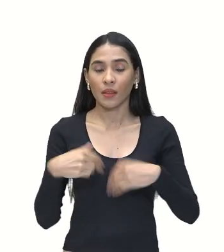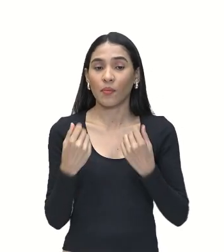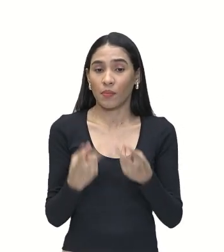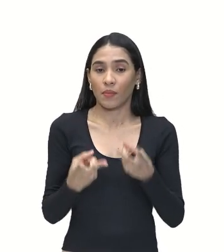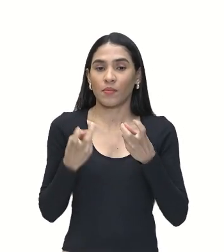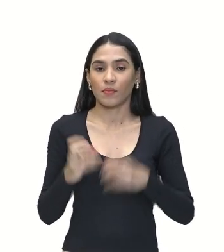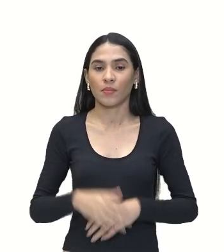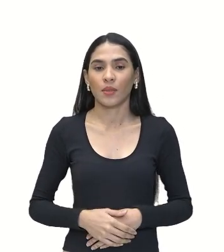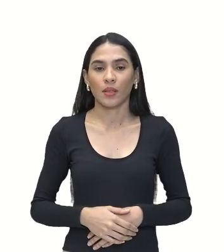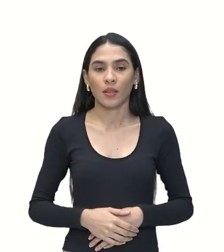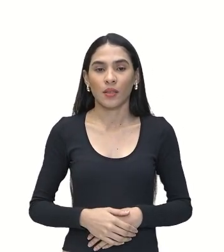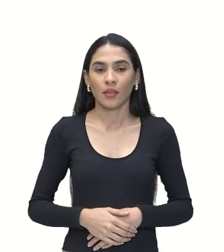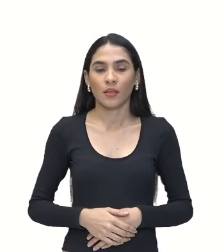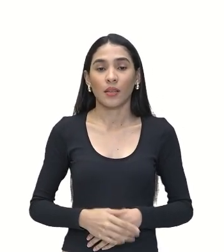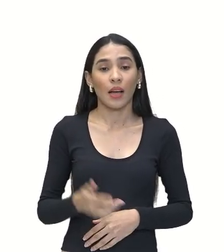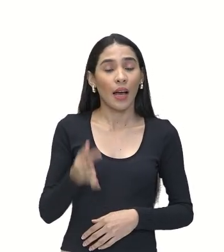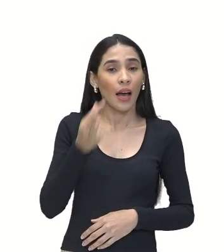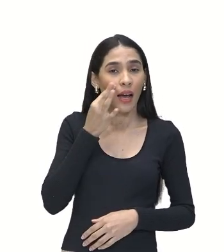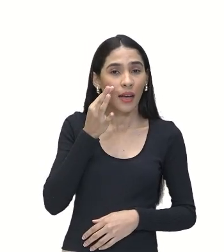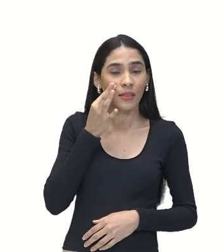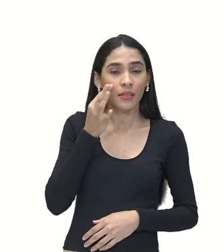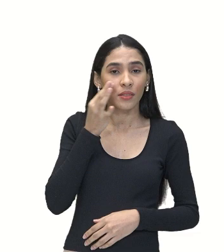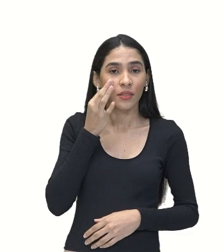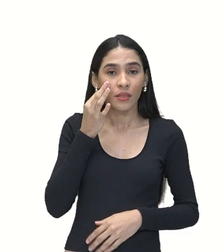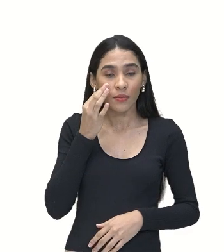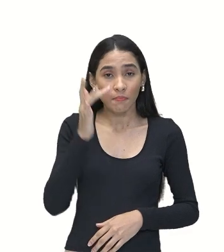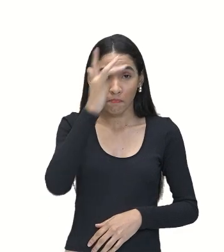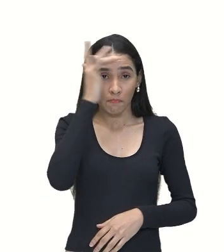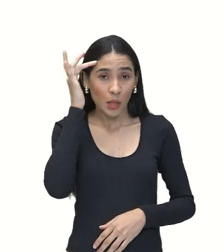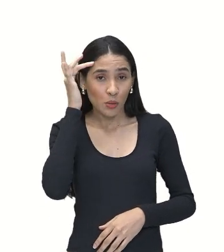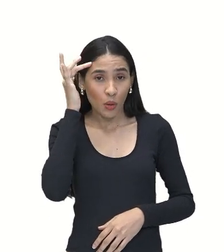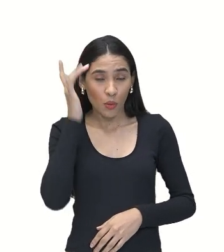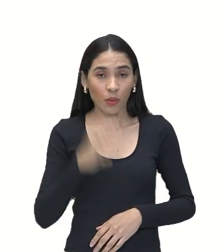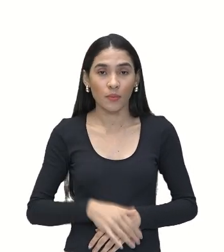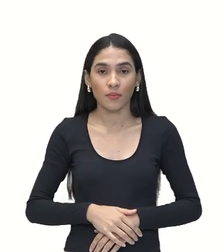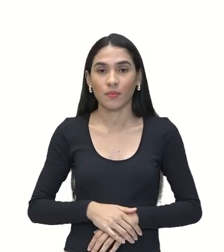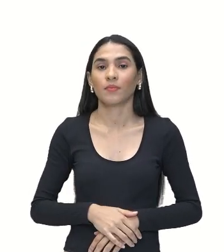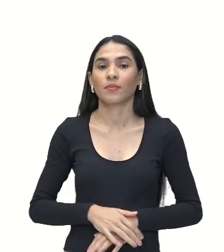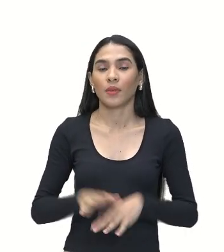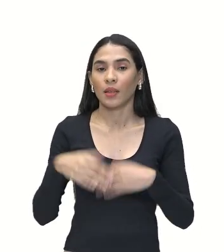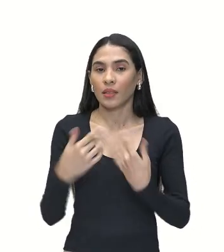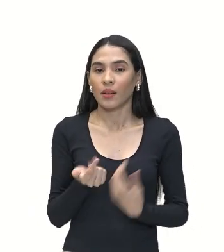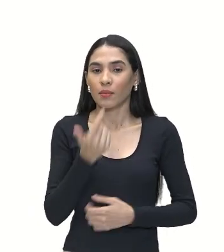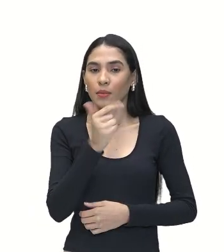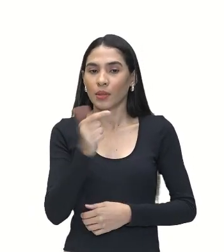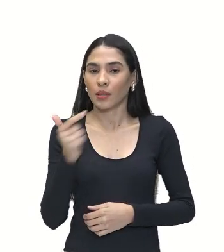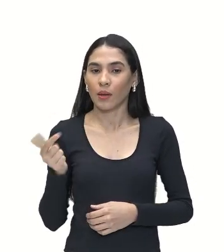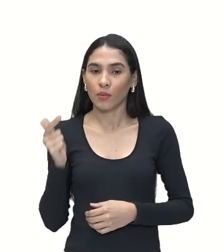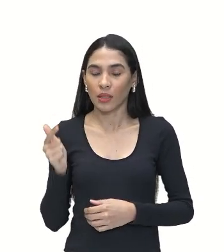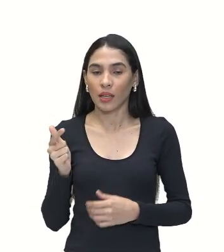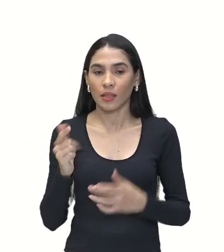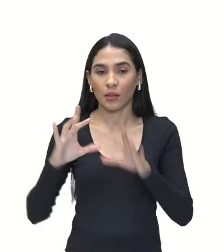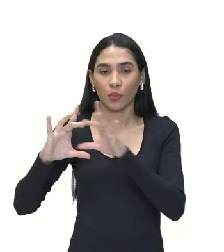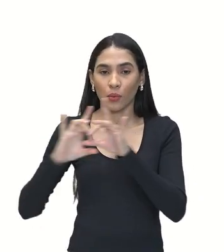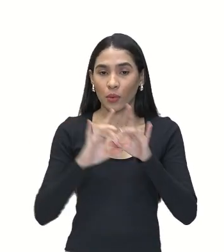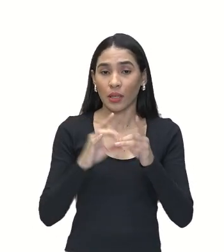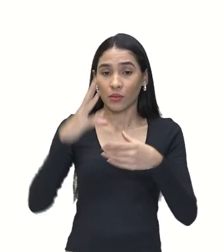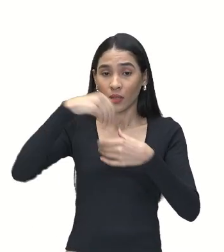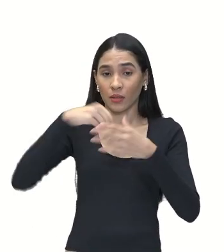percebam, assistir o paciente. Então a gente não tem aqui nesse contexto, olha